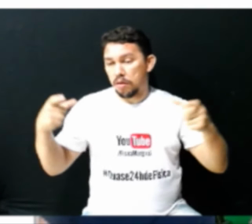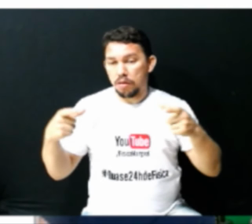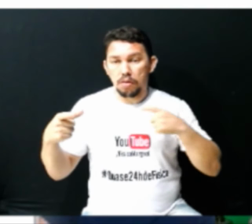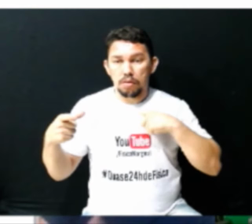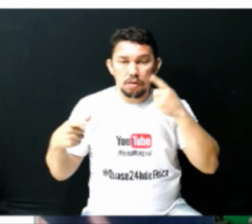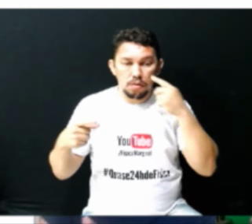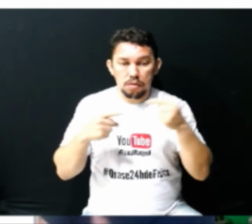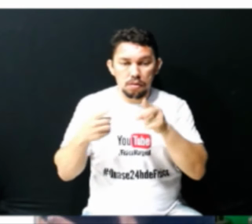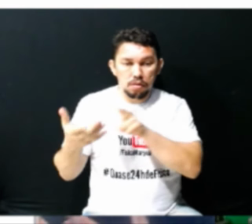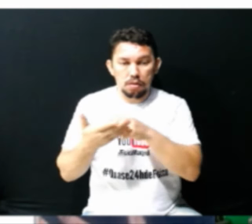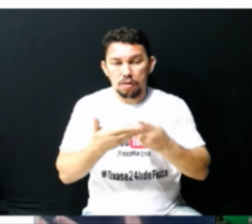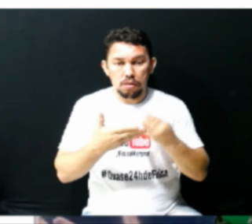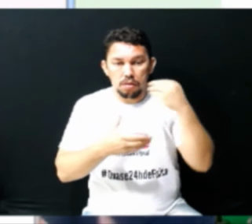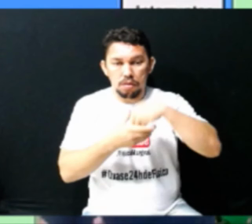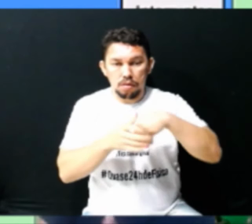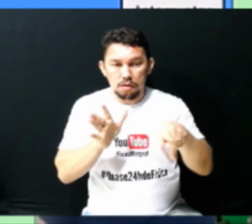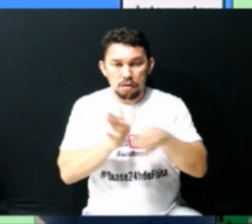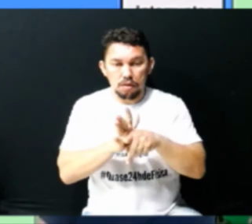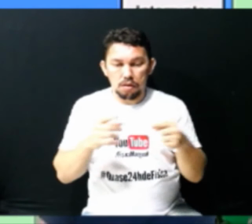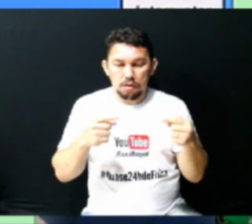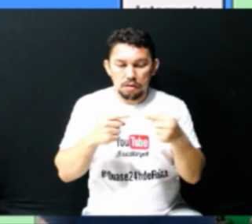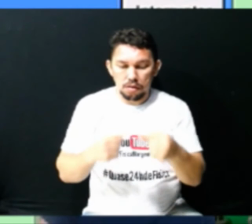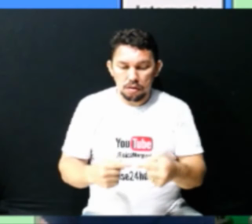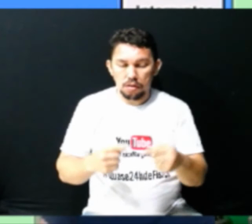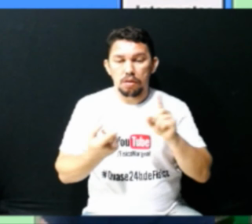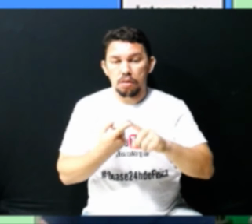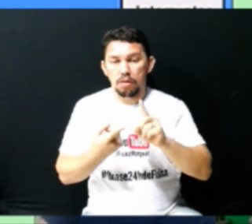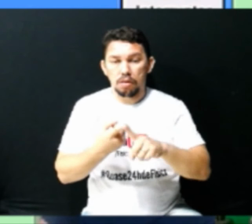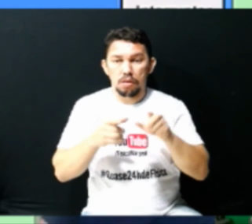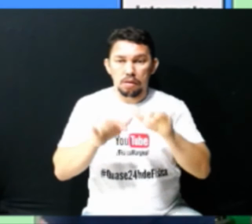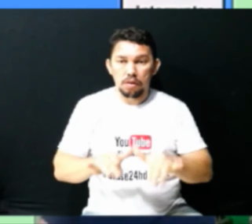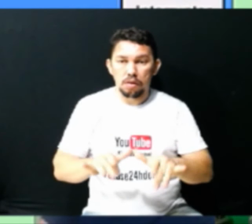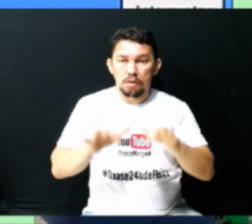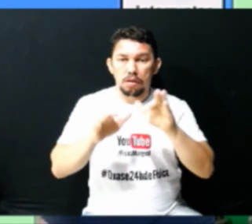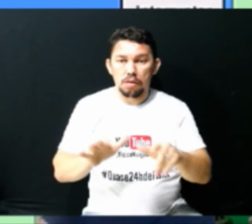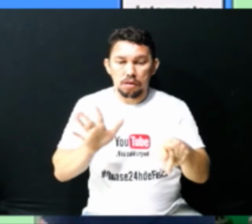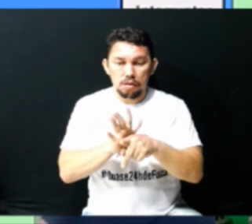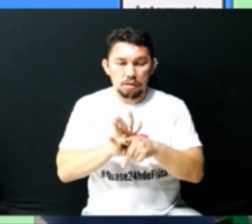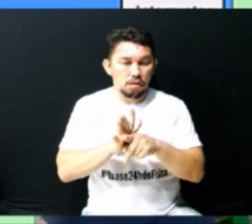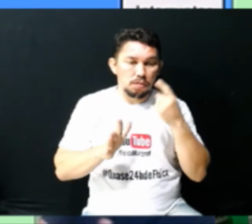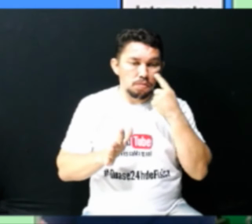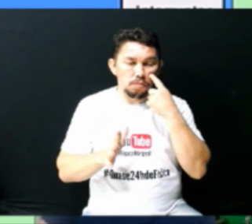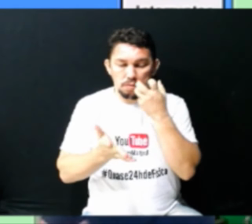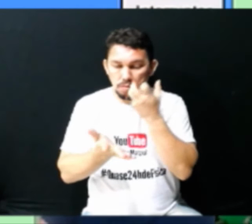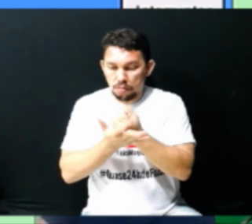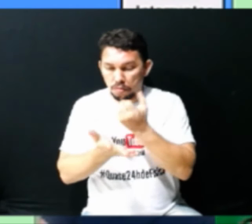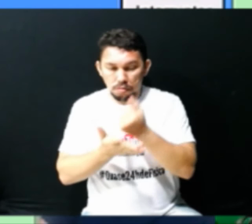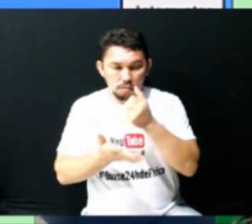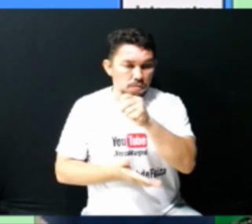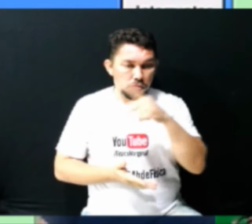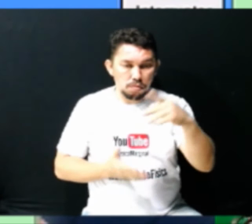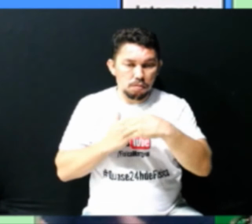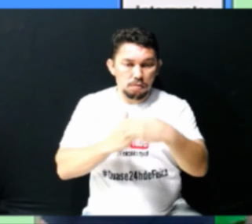para HTML5. Isso porque computadores, dispositivos móveis, né, não funciona o Java. Você